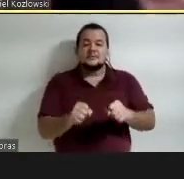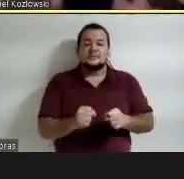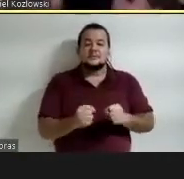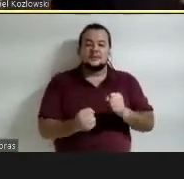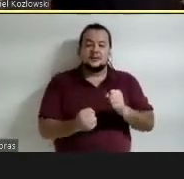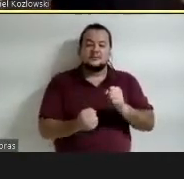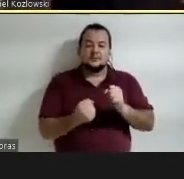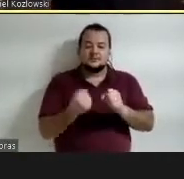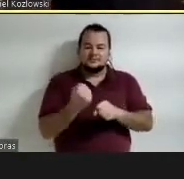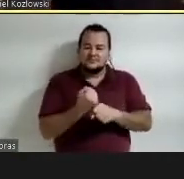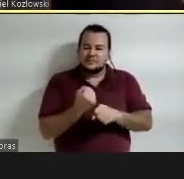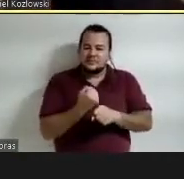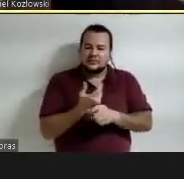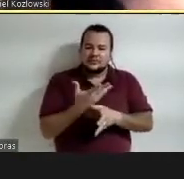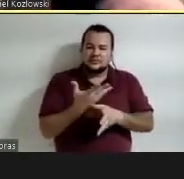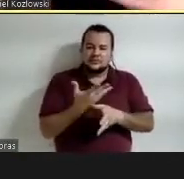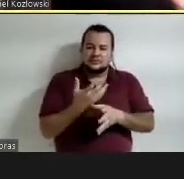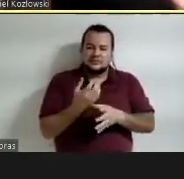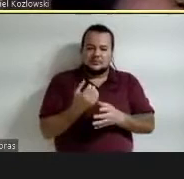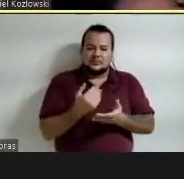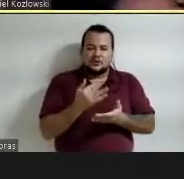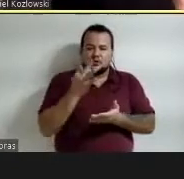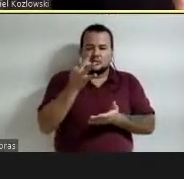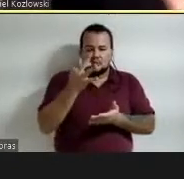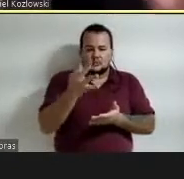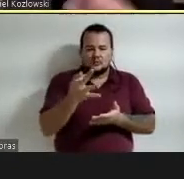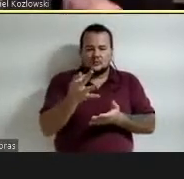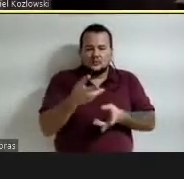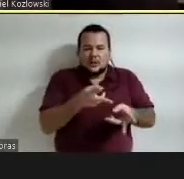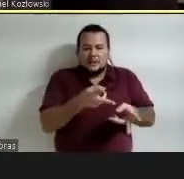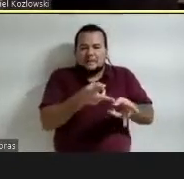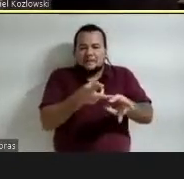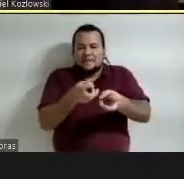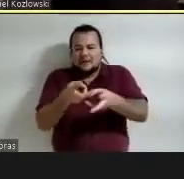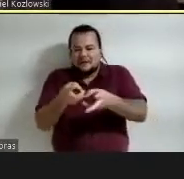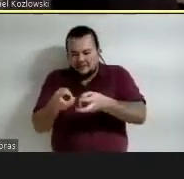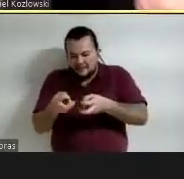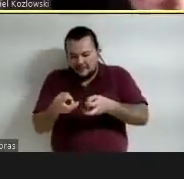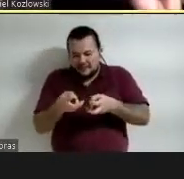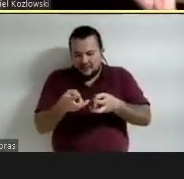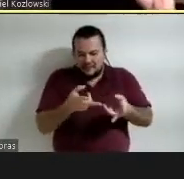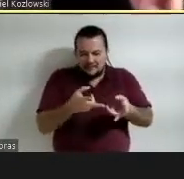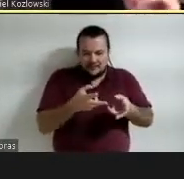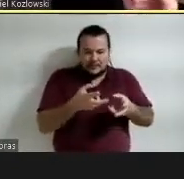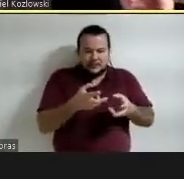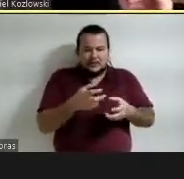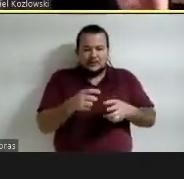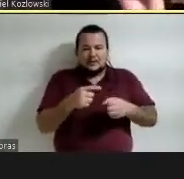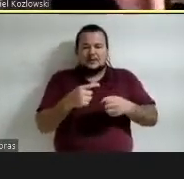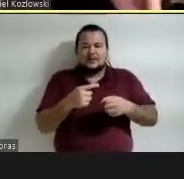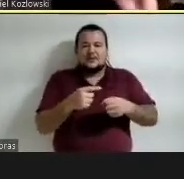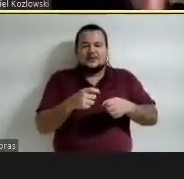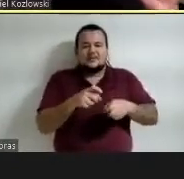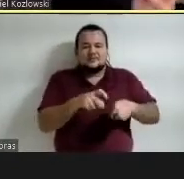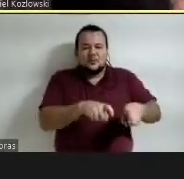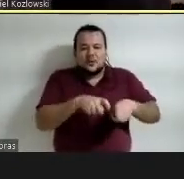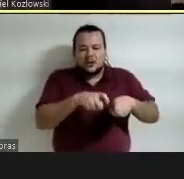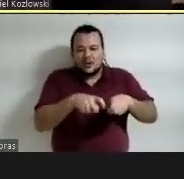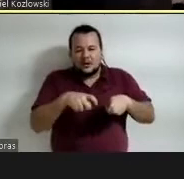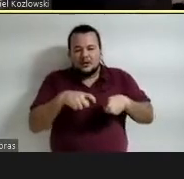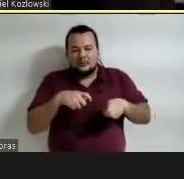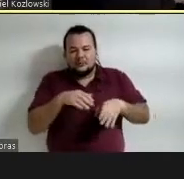se tornar hegemônicos no mundo. Ele antevê a dominação do campo pela cidade, que é um aspecto crucial que depois vai marcar a